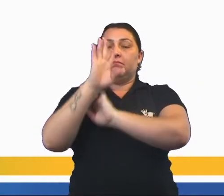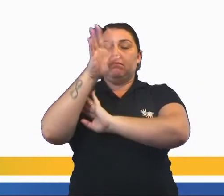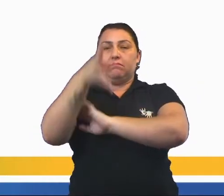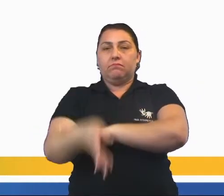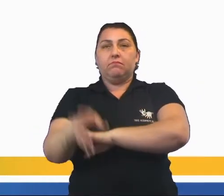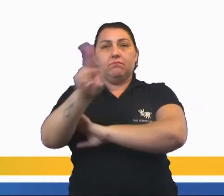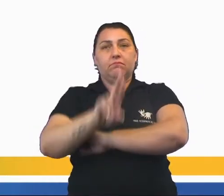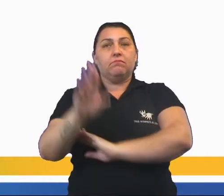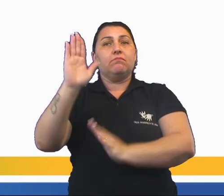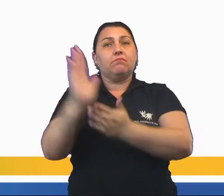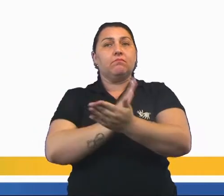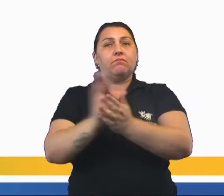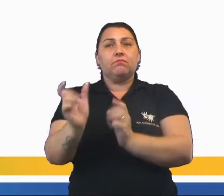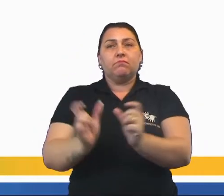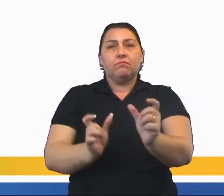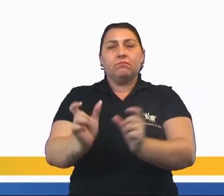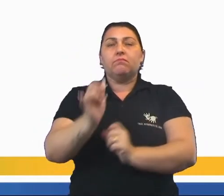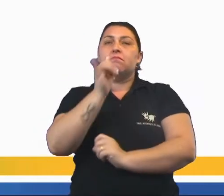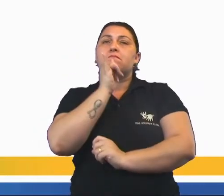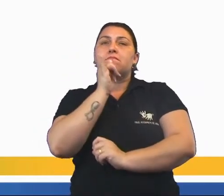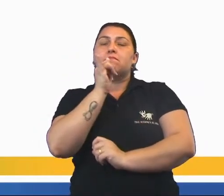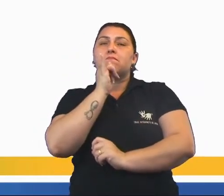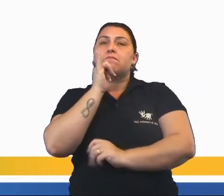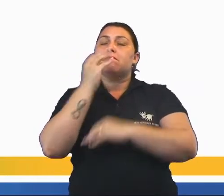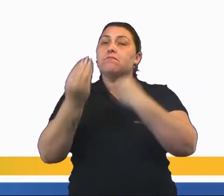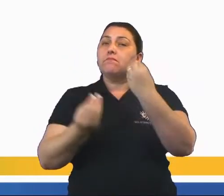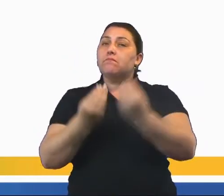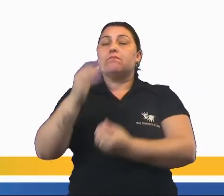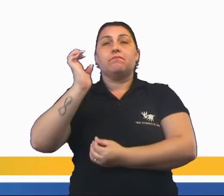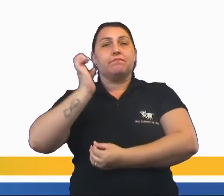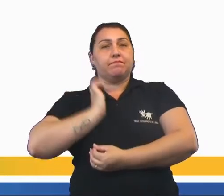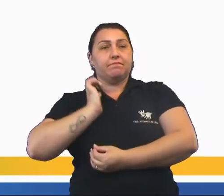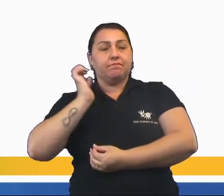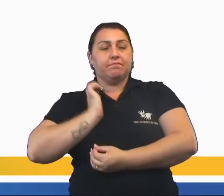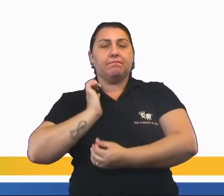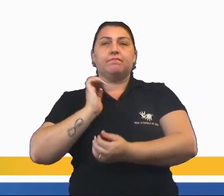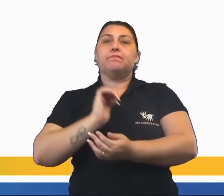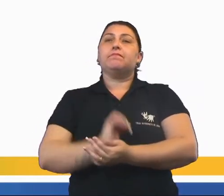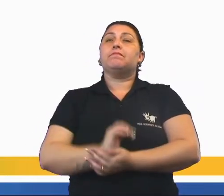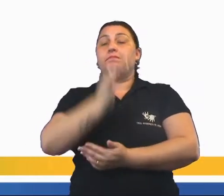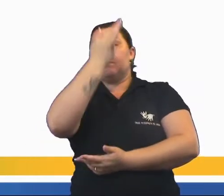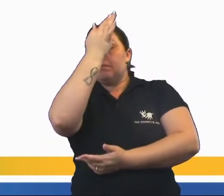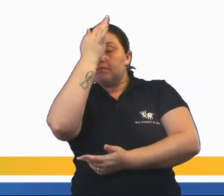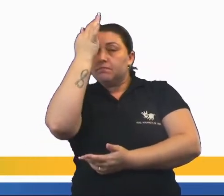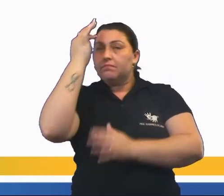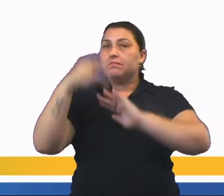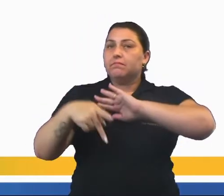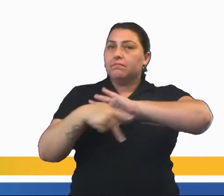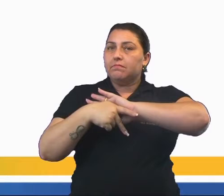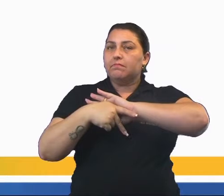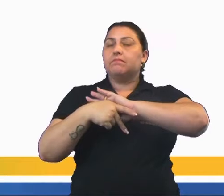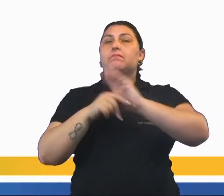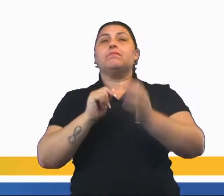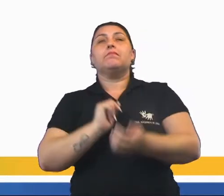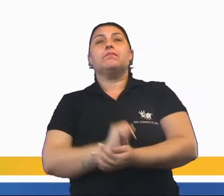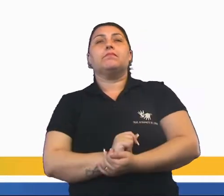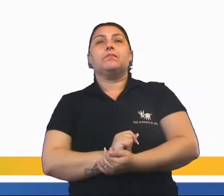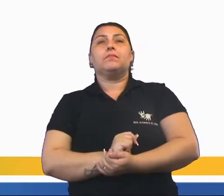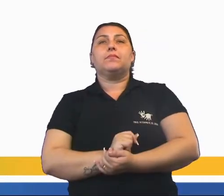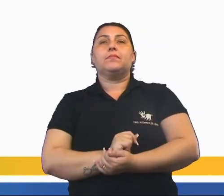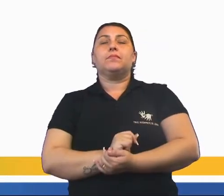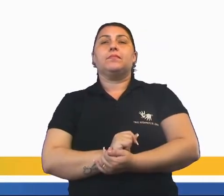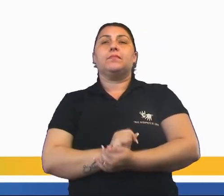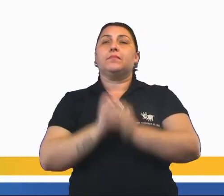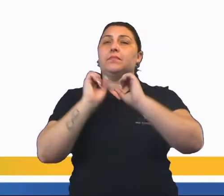ofensa o uso de determinados termos. É um exemplo de como a ética que está no campo da filosofia, que são princípios que